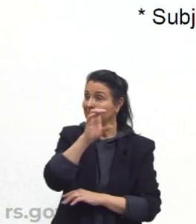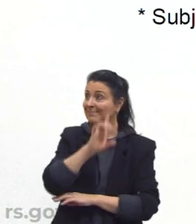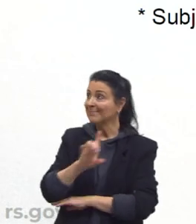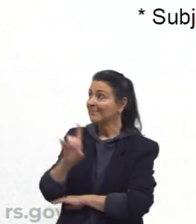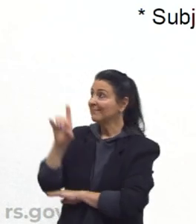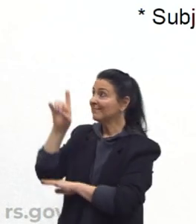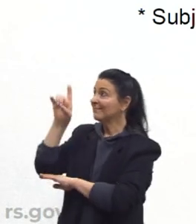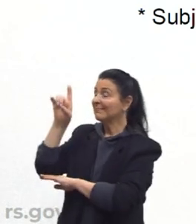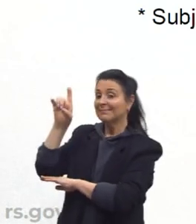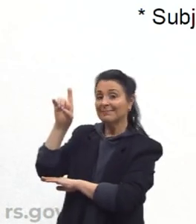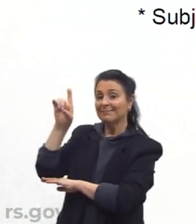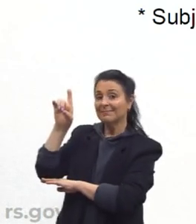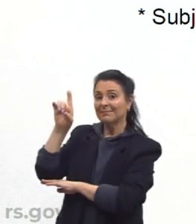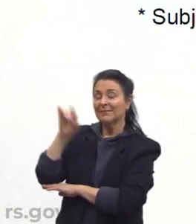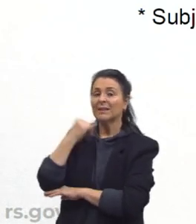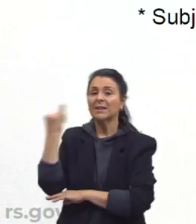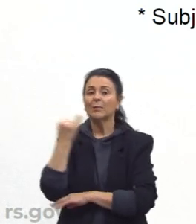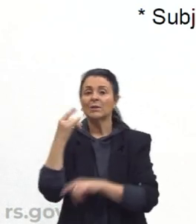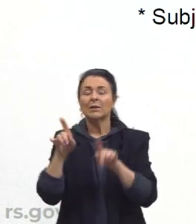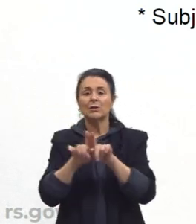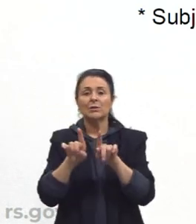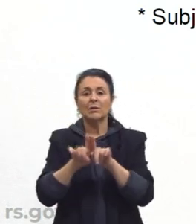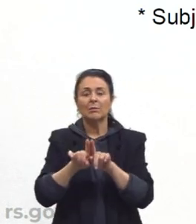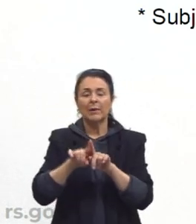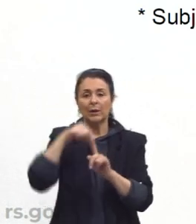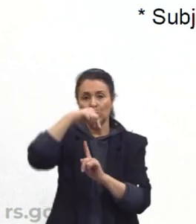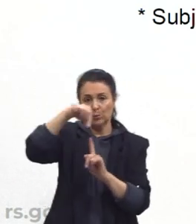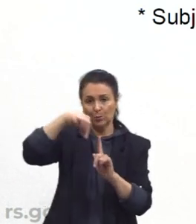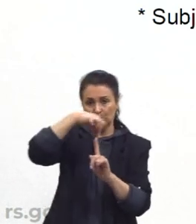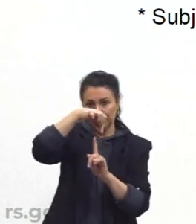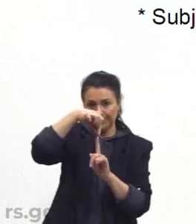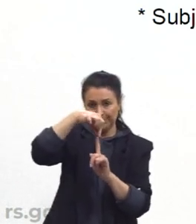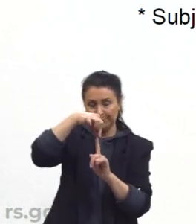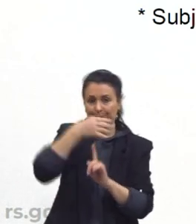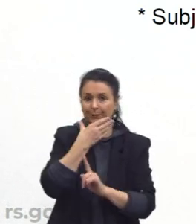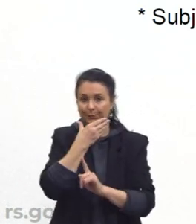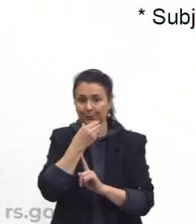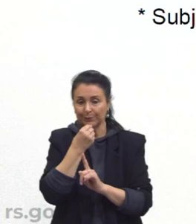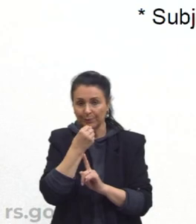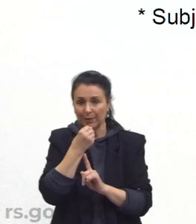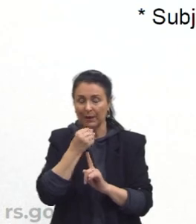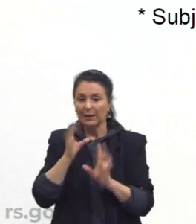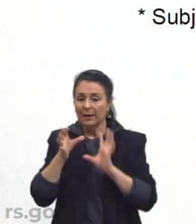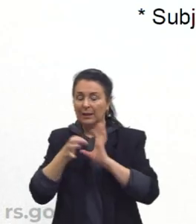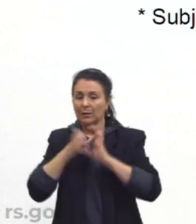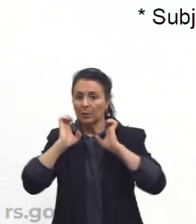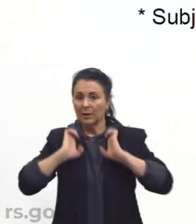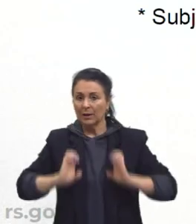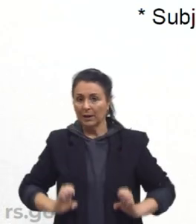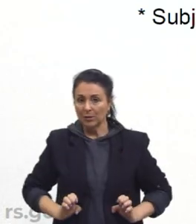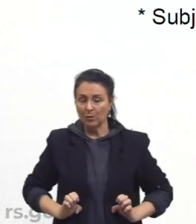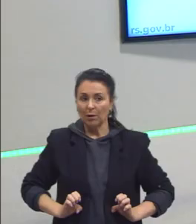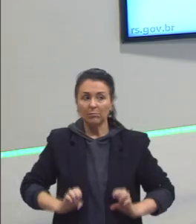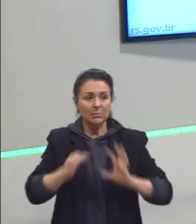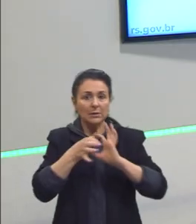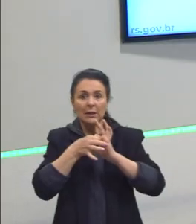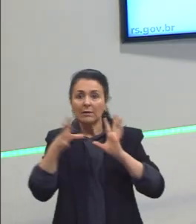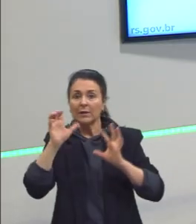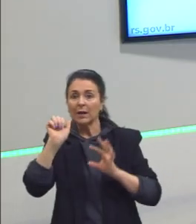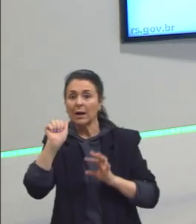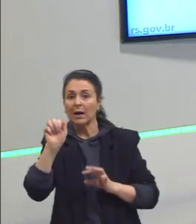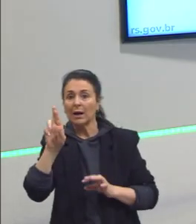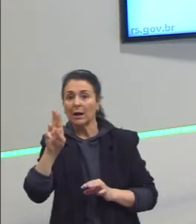outro outra questão importante no Santo Agostinho também muito ligado com uma com a sua ética é o livre-arbítrio